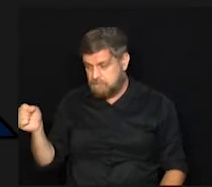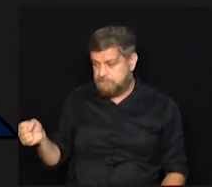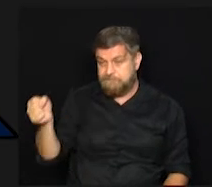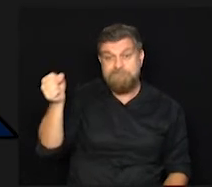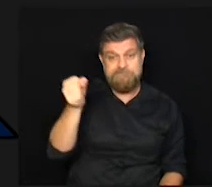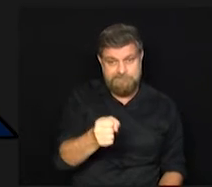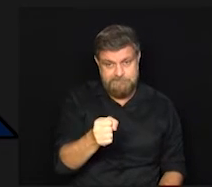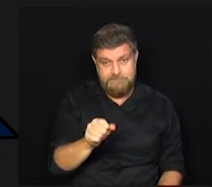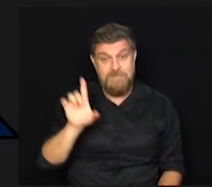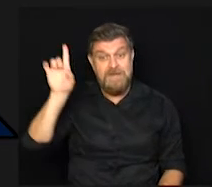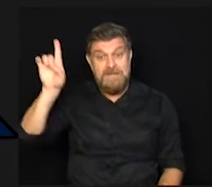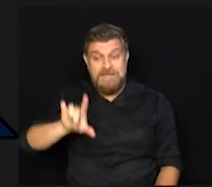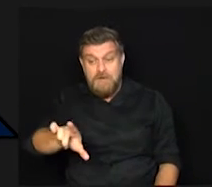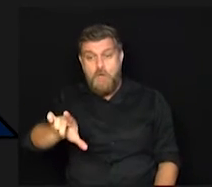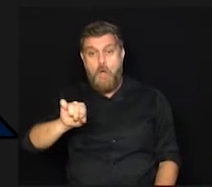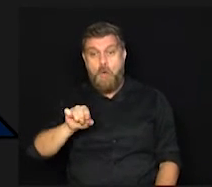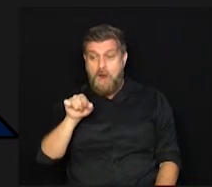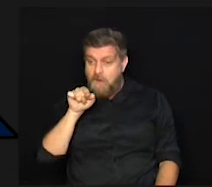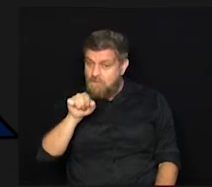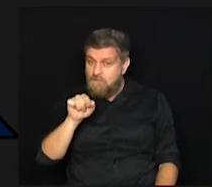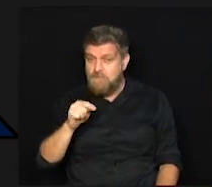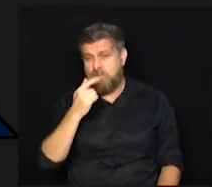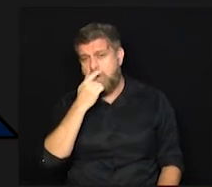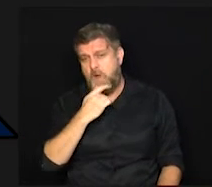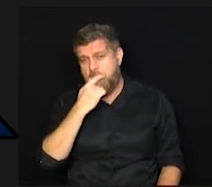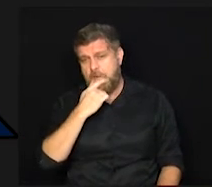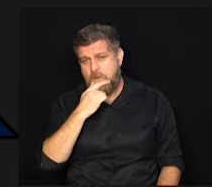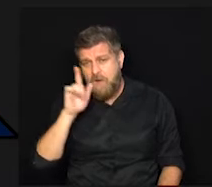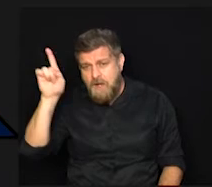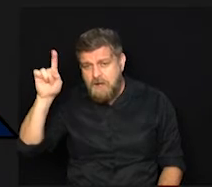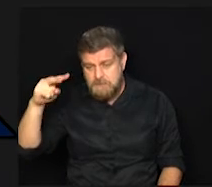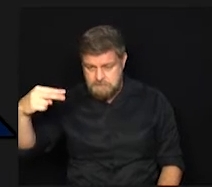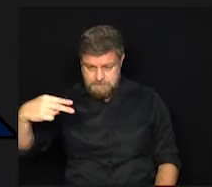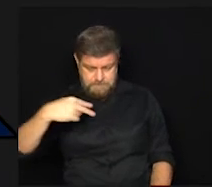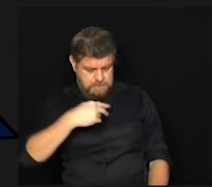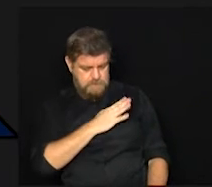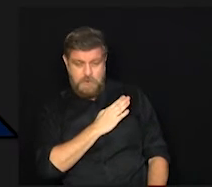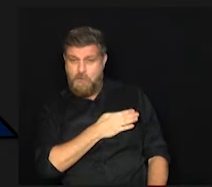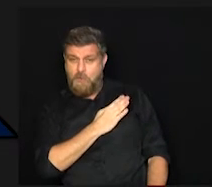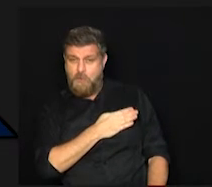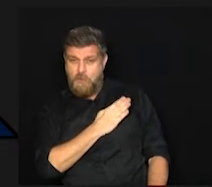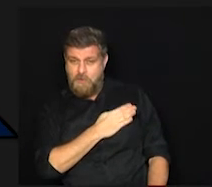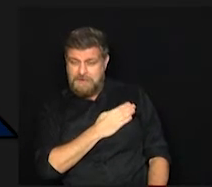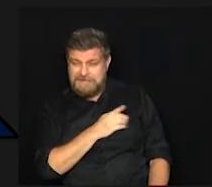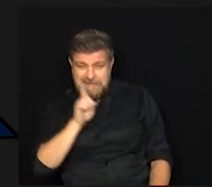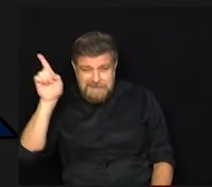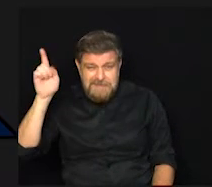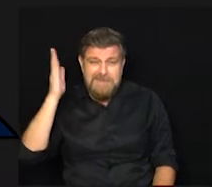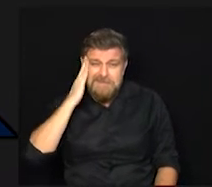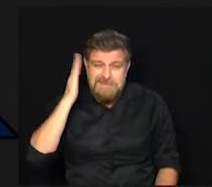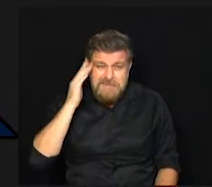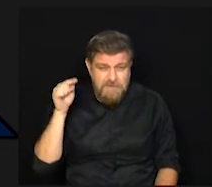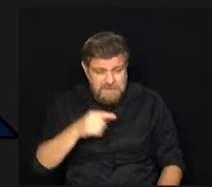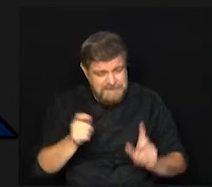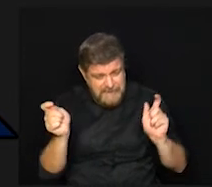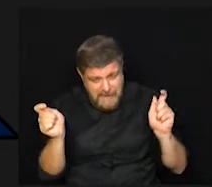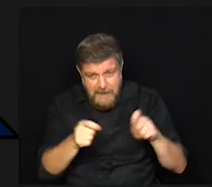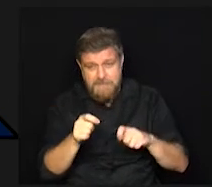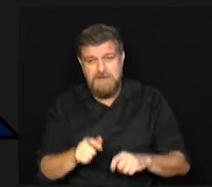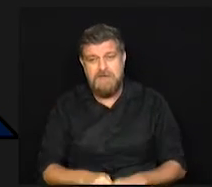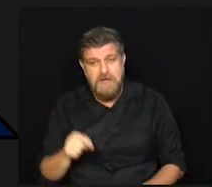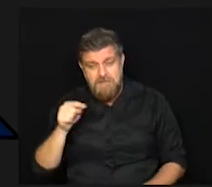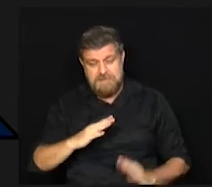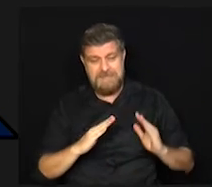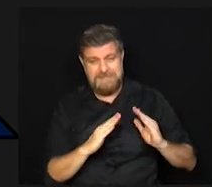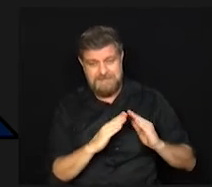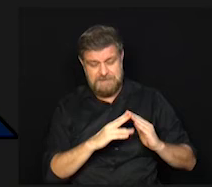missão, à frente dessa comissão, porque sabe do seu coração, sabe do tamanho da sua capacidade, sabe o que você vive lá na sua